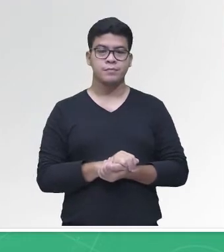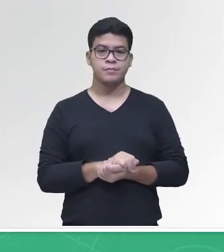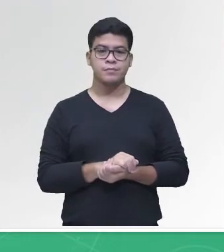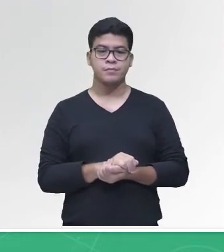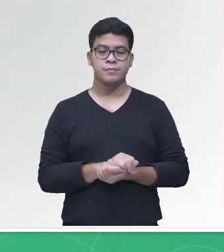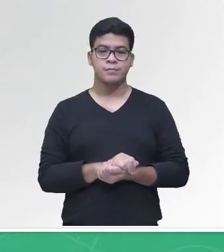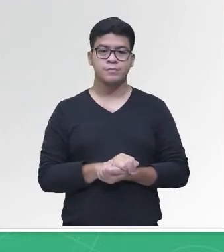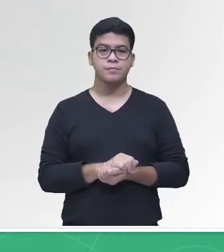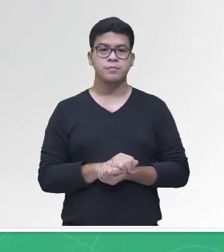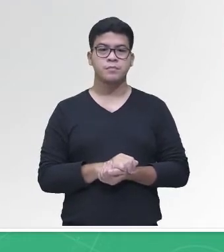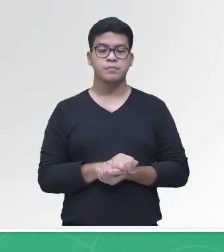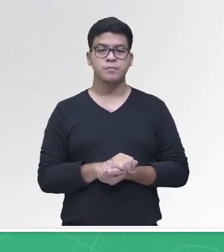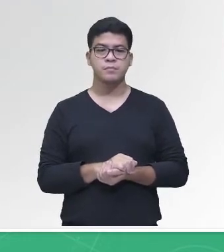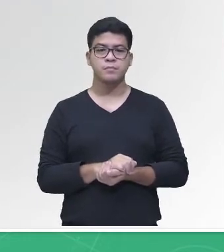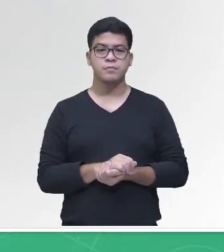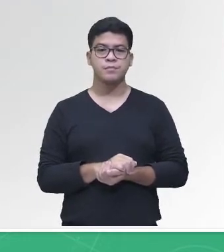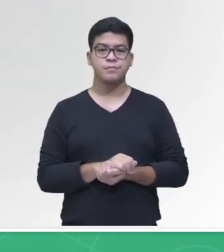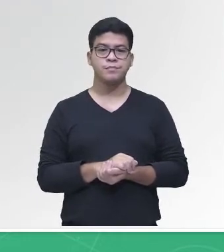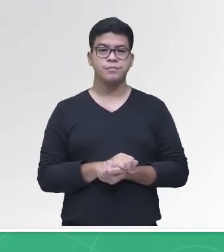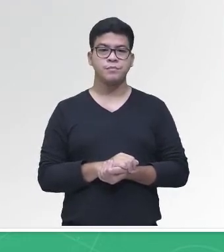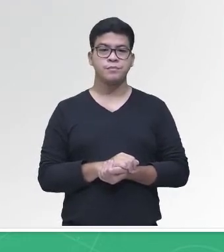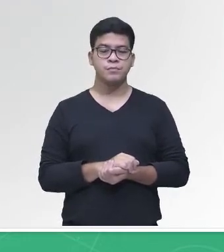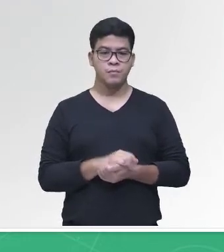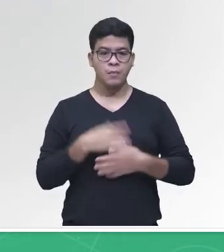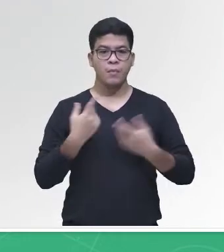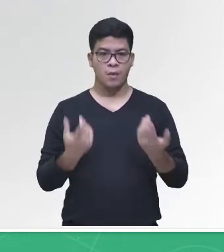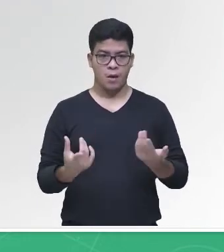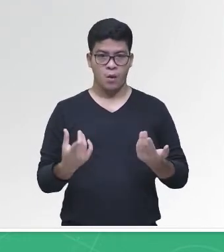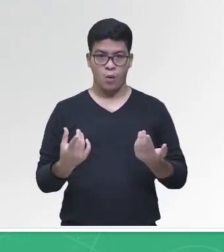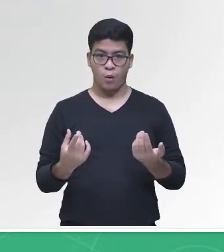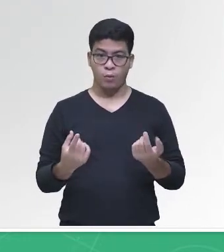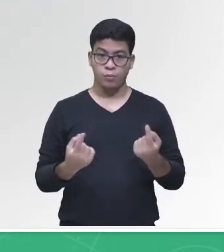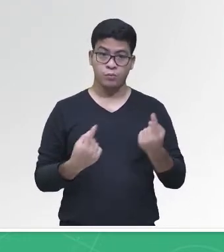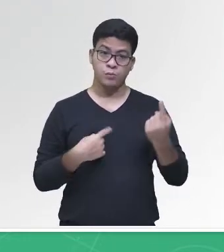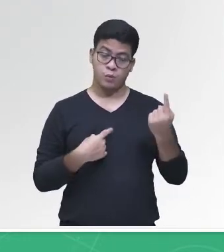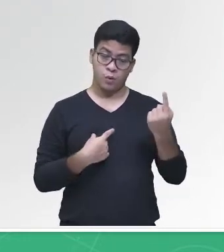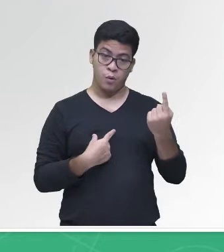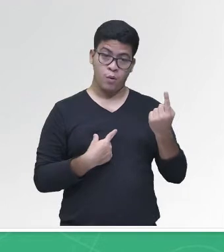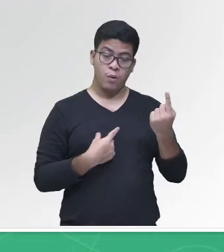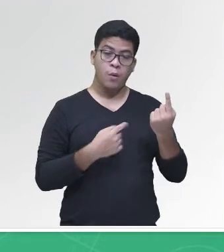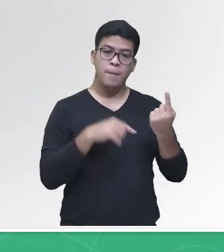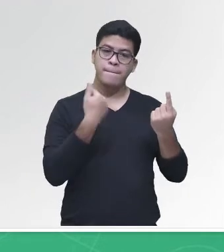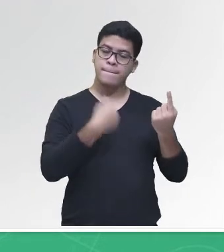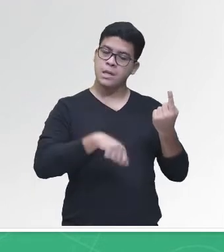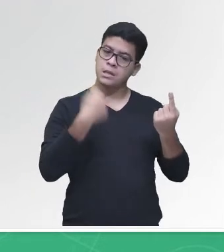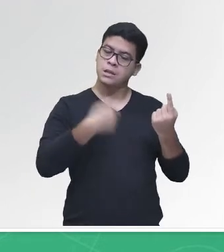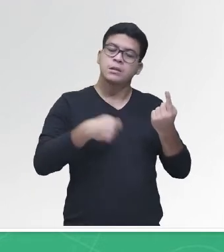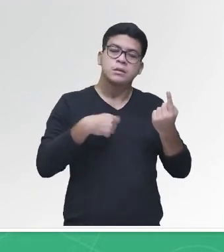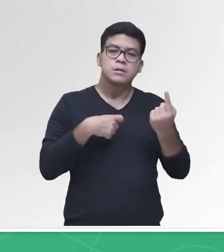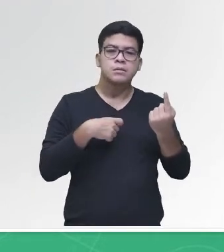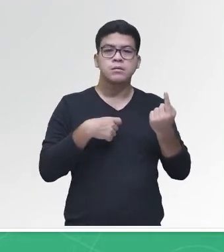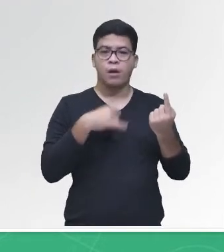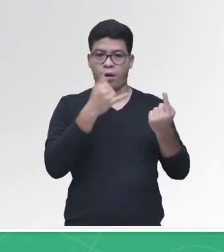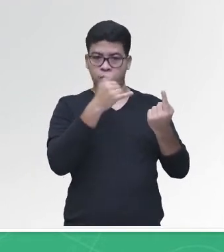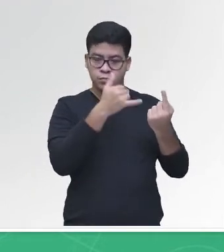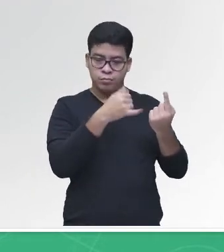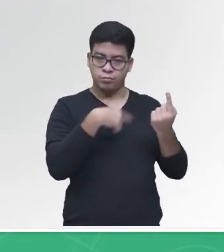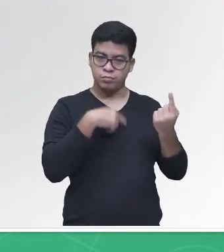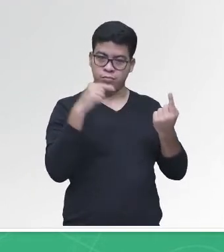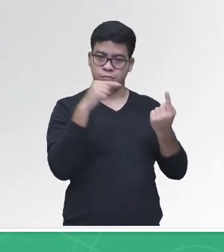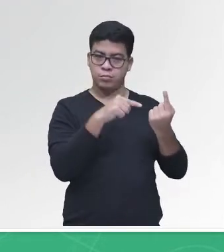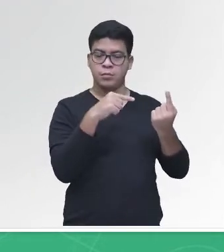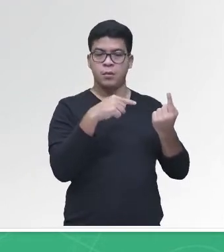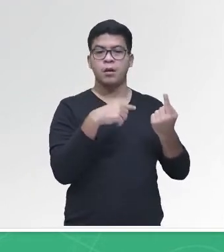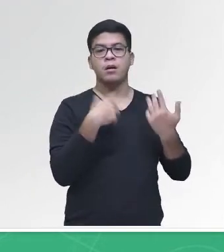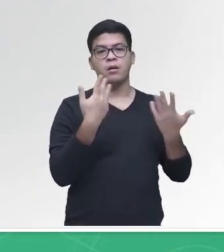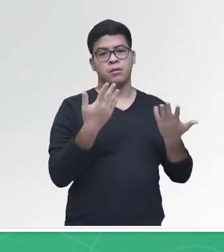corpos condutores, pelo menos um eletrizado. Eu tenho um corpo neutro e o outro corpo eletrizado. Nesse caso,